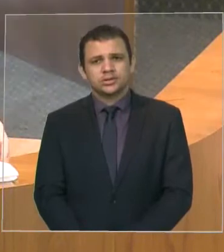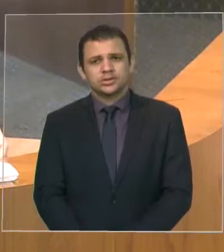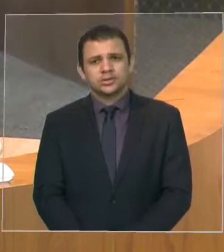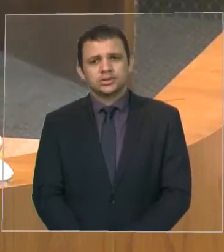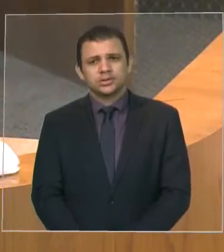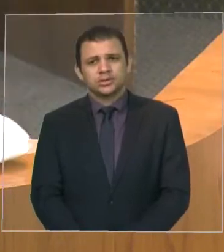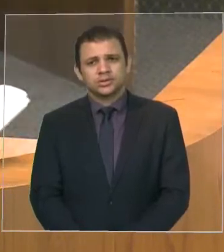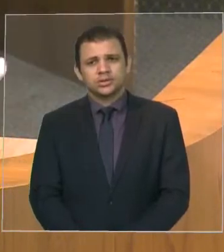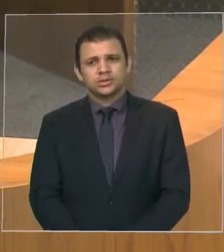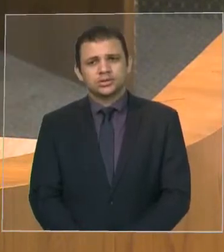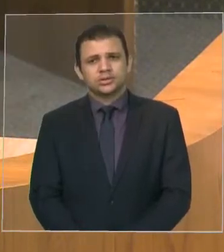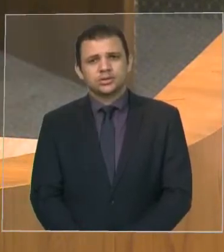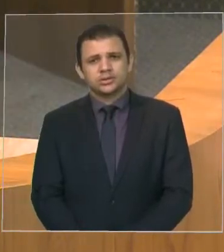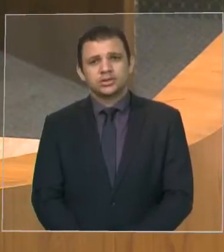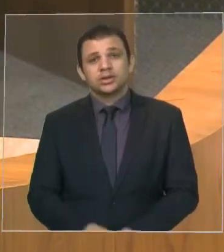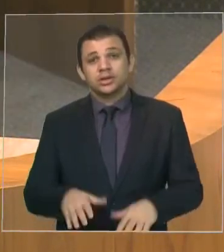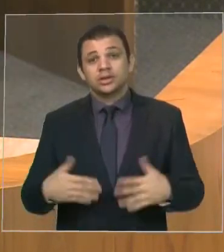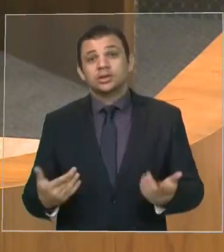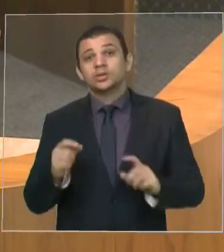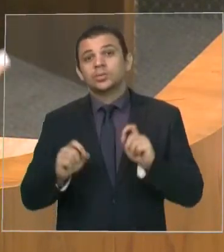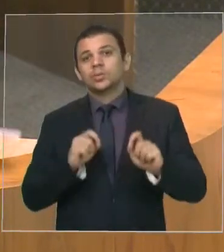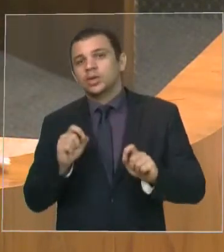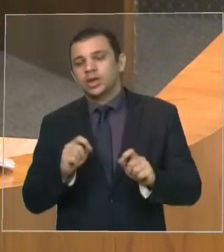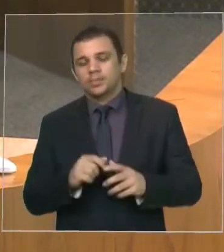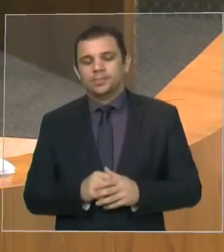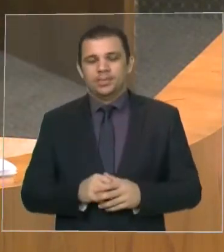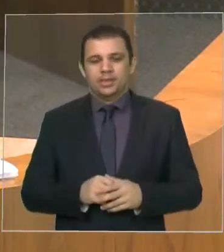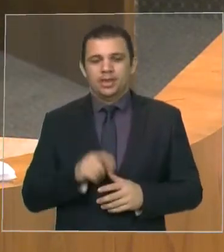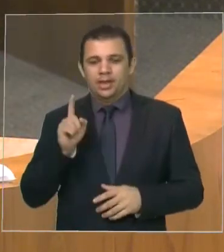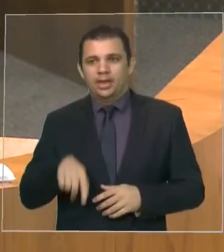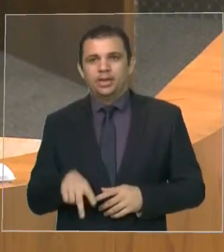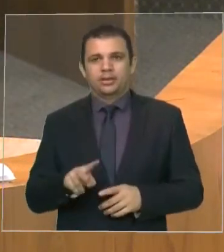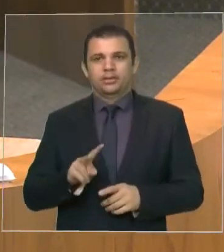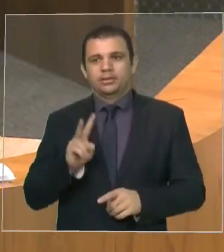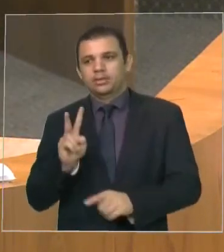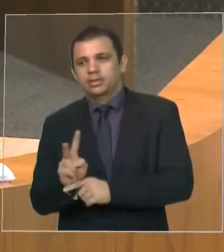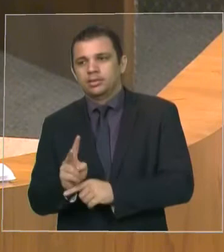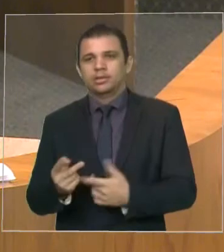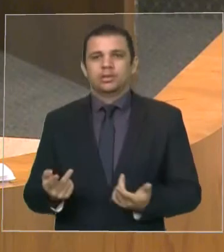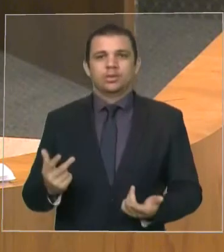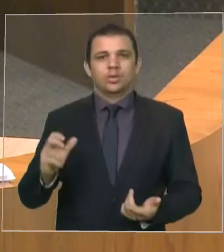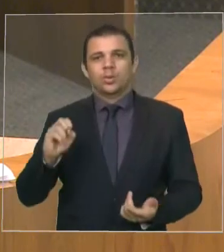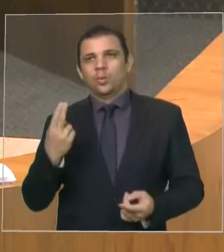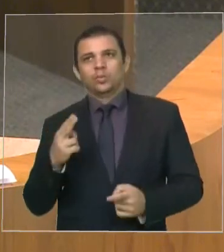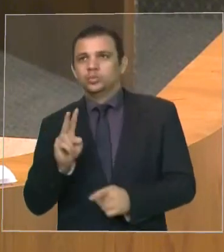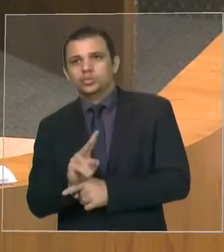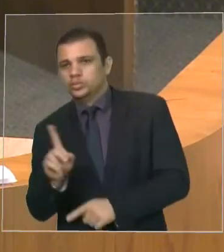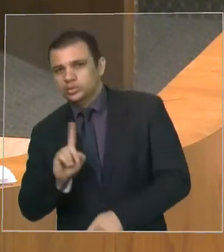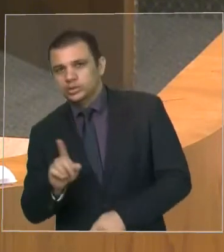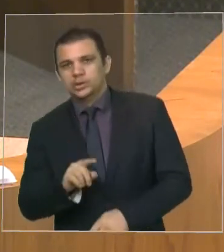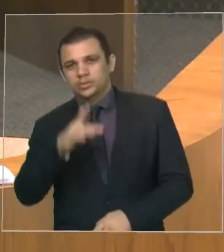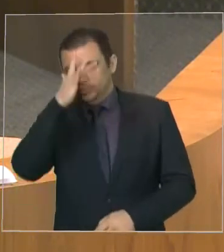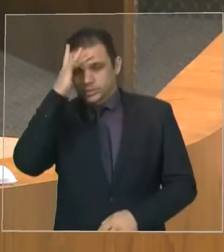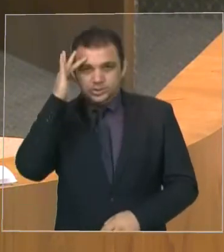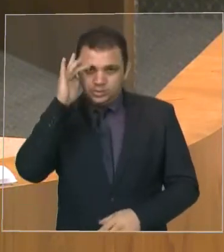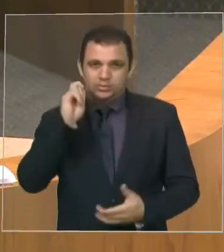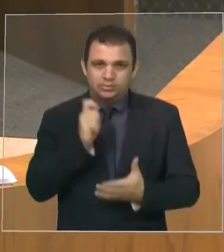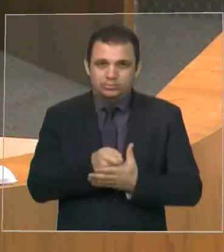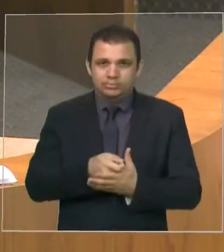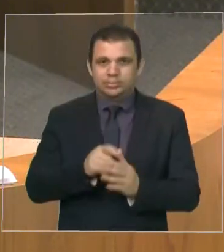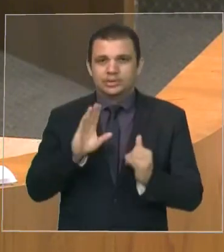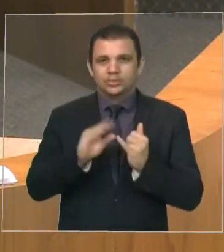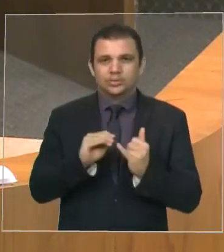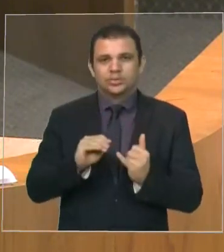Então, não se trata de defender ou não quem não paga seus impostos. Trata-se